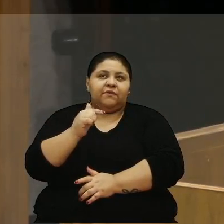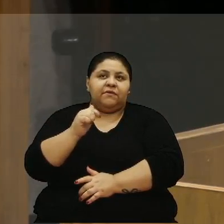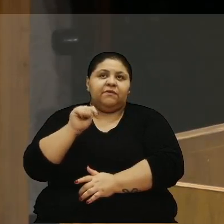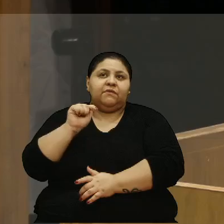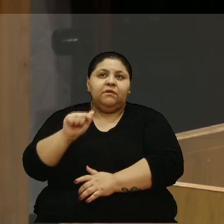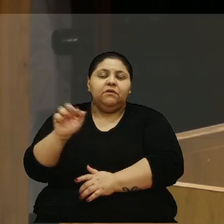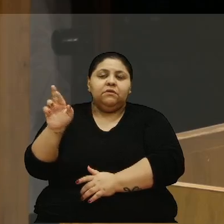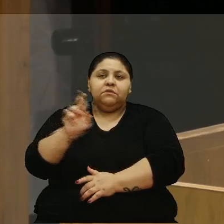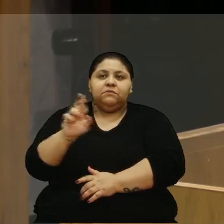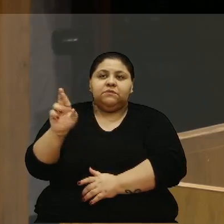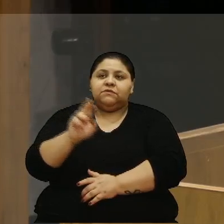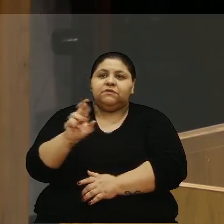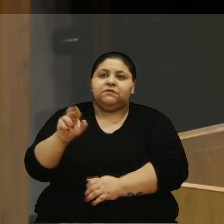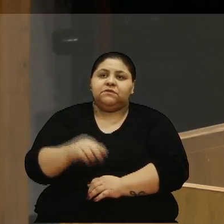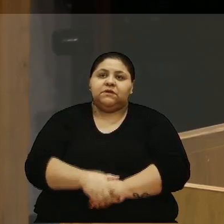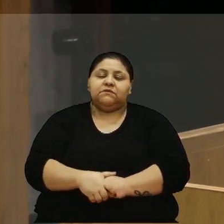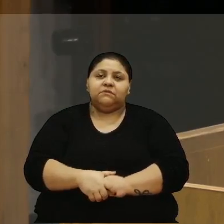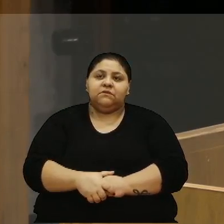R$807.000.